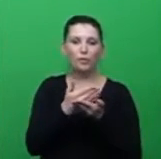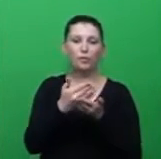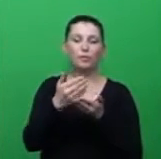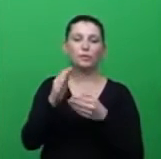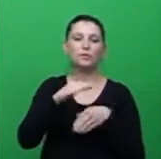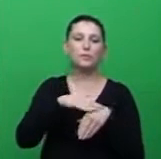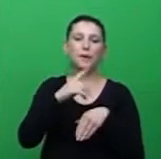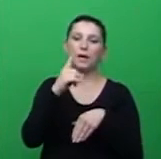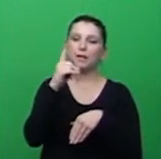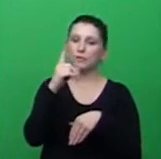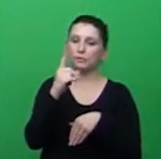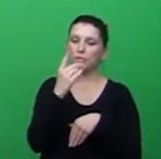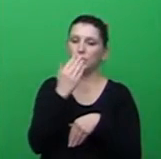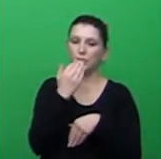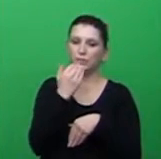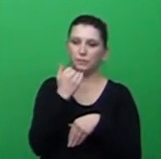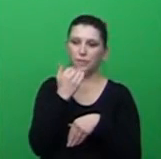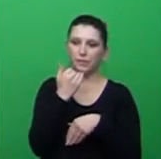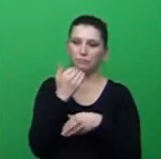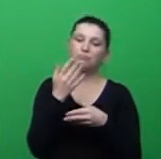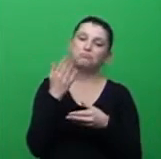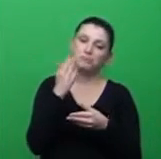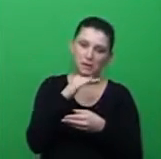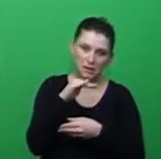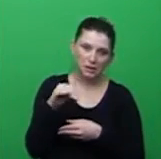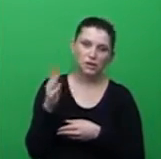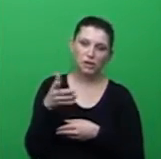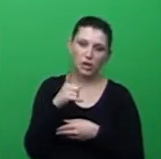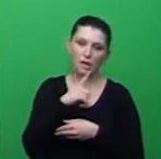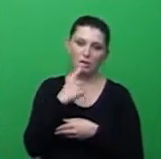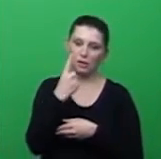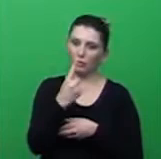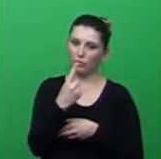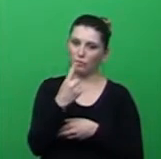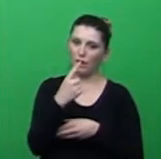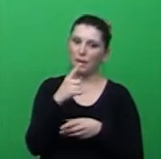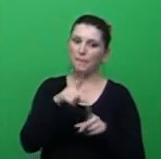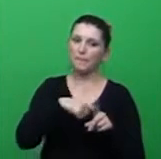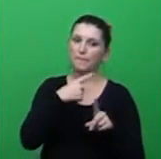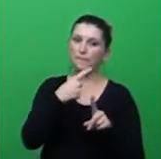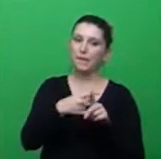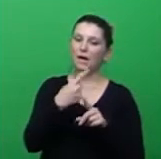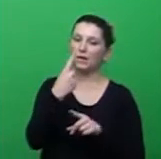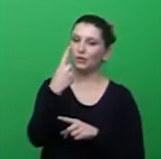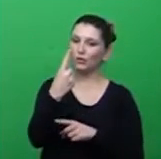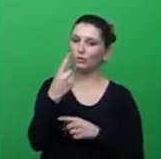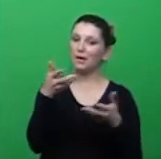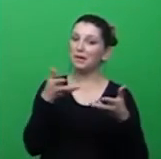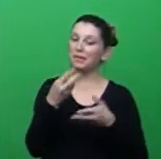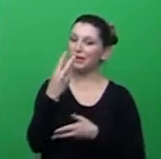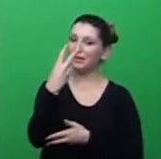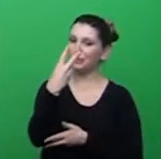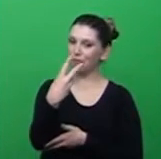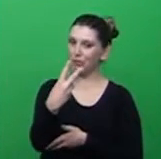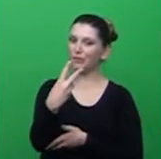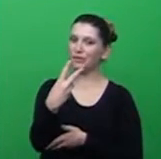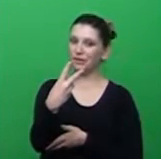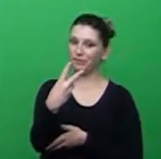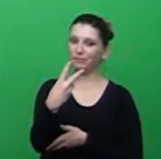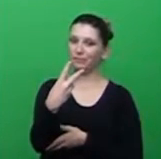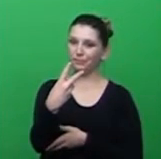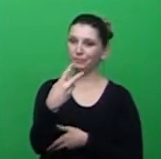alimentação. Além das que a criança já recebia, elas tiveram a adaptação de mais uma refeição naquele dia,